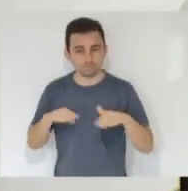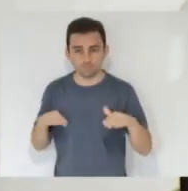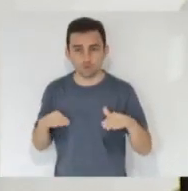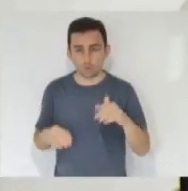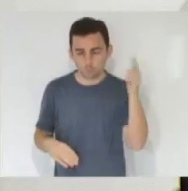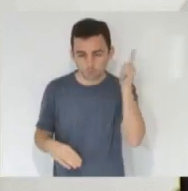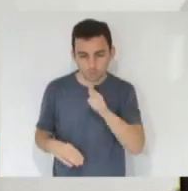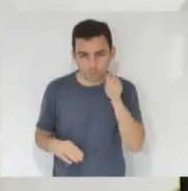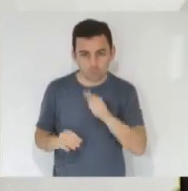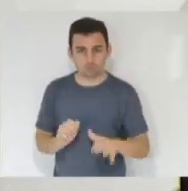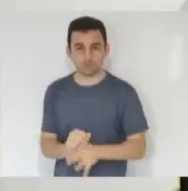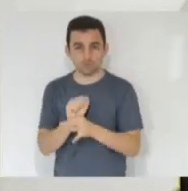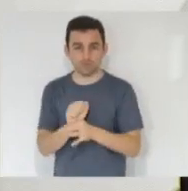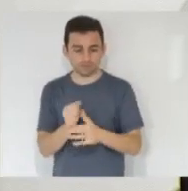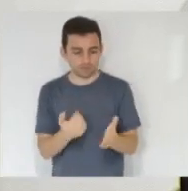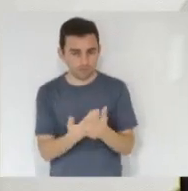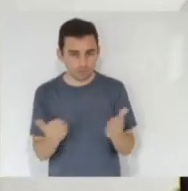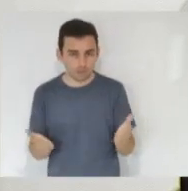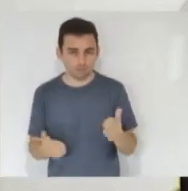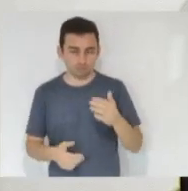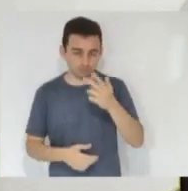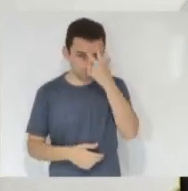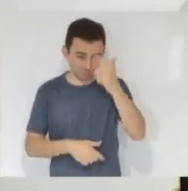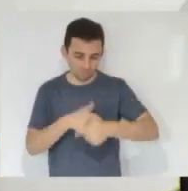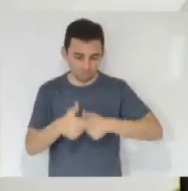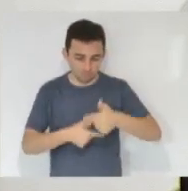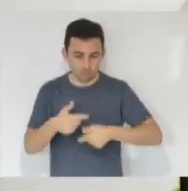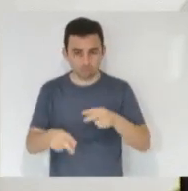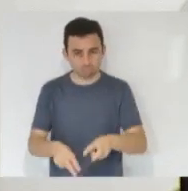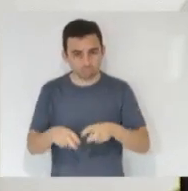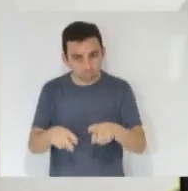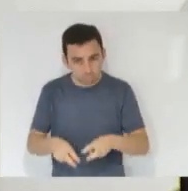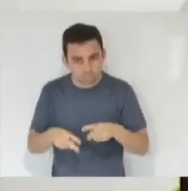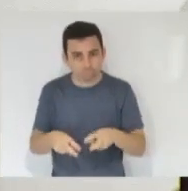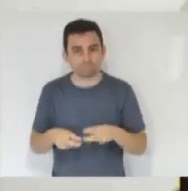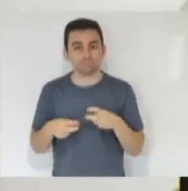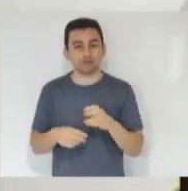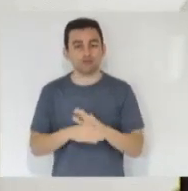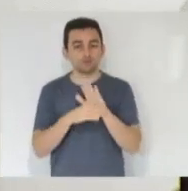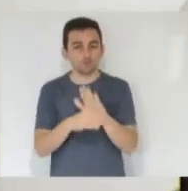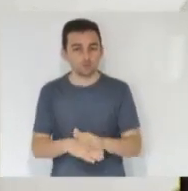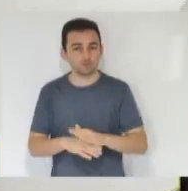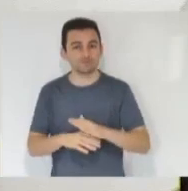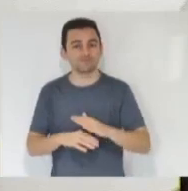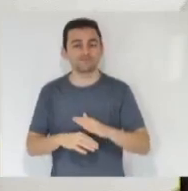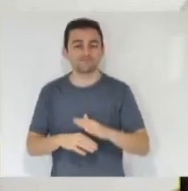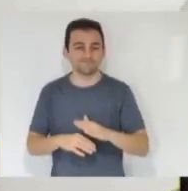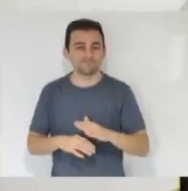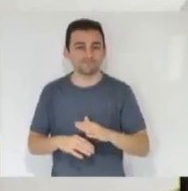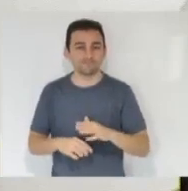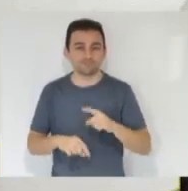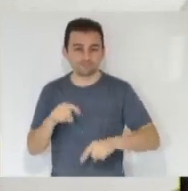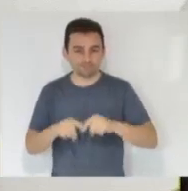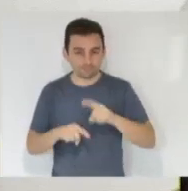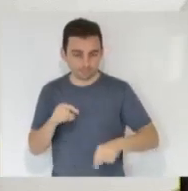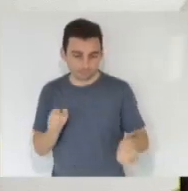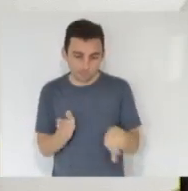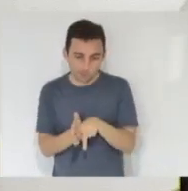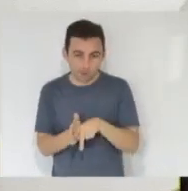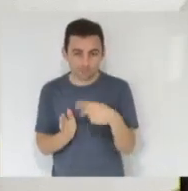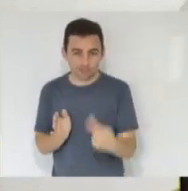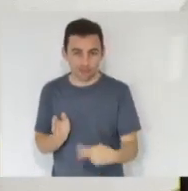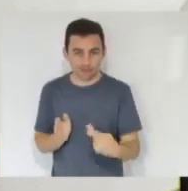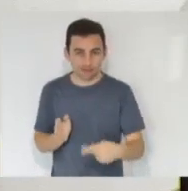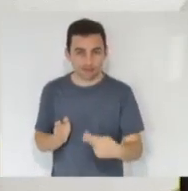segurança aos nossos produtores, aos beneficiadores da matéria-prima que o nosso estado produz. Por isso,